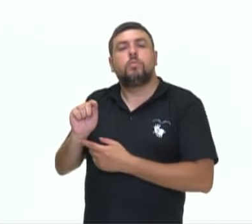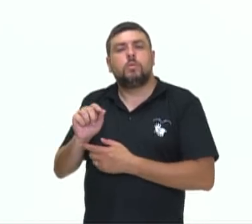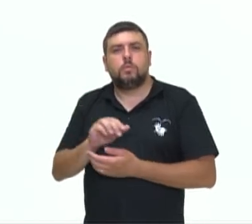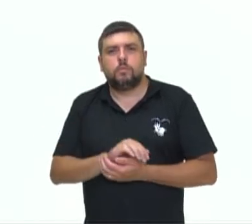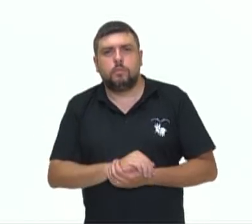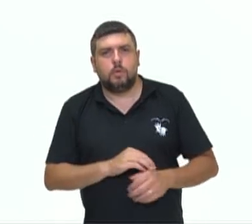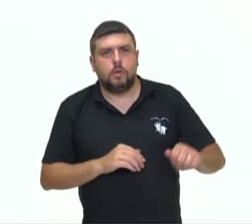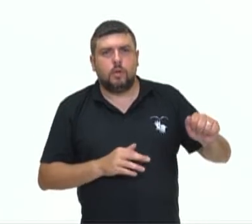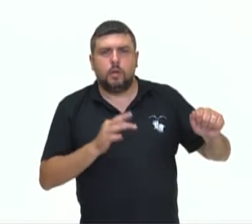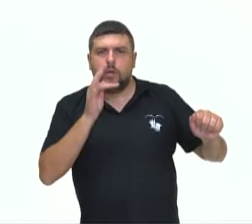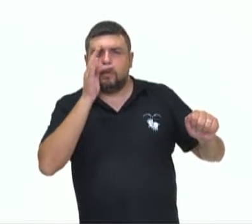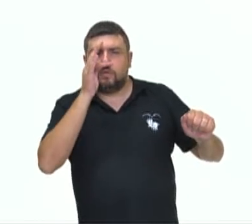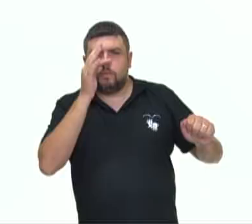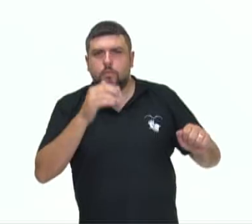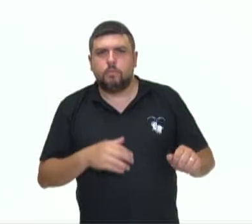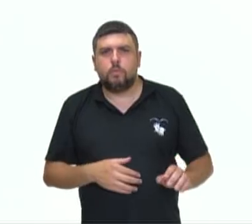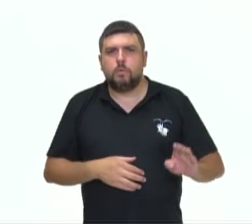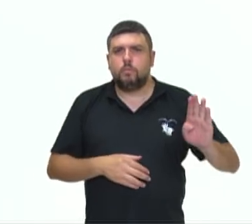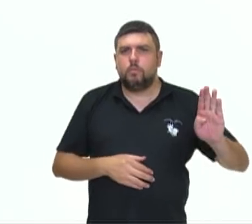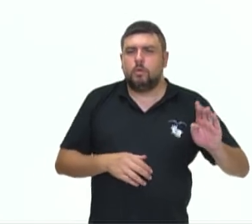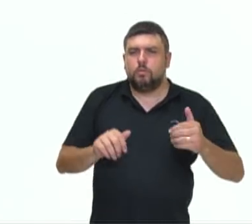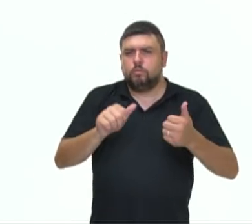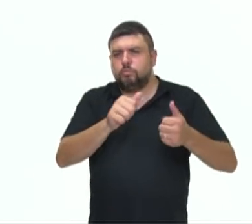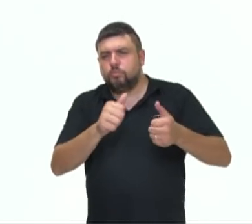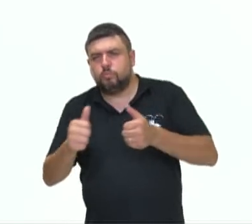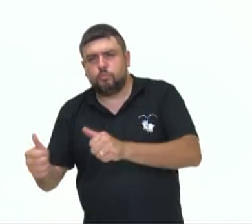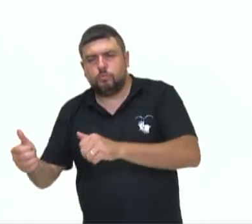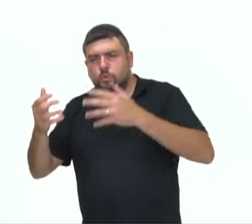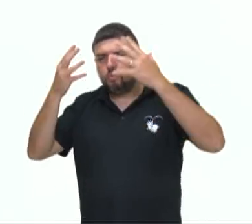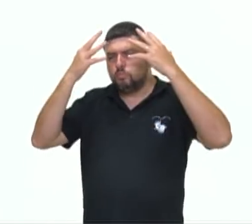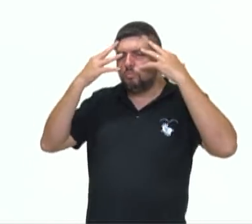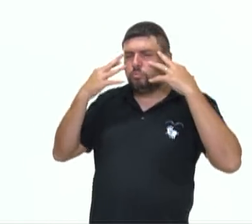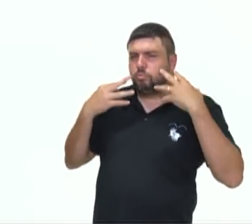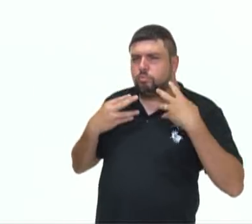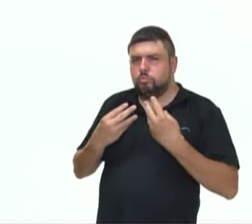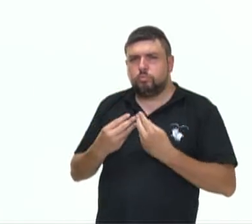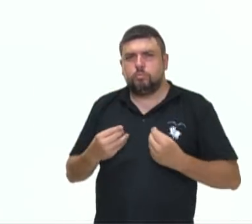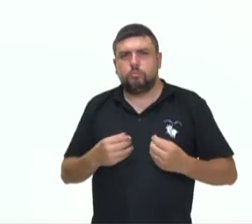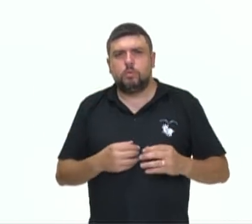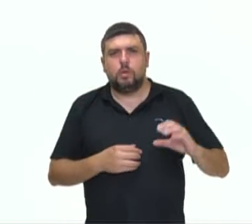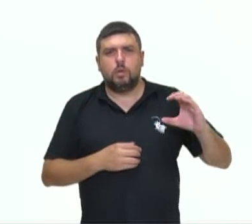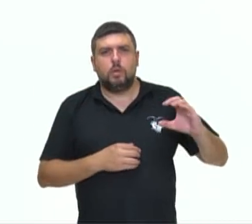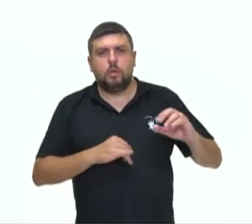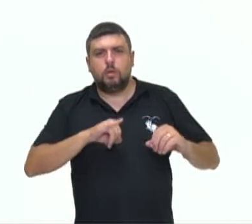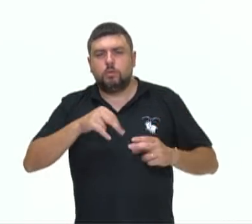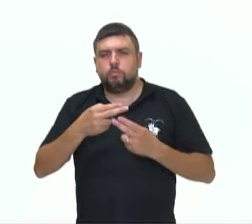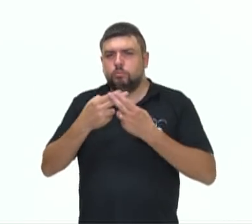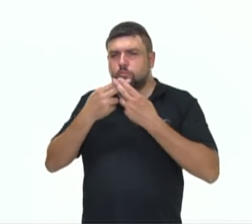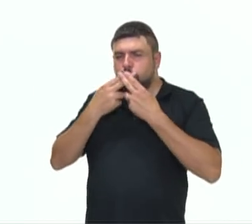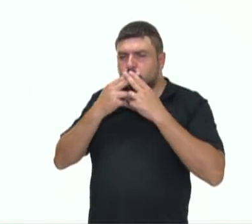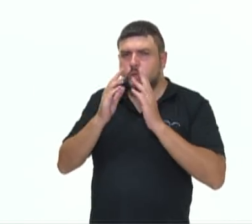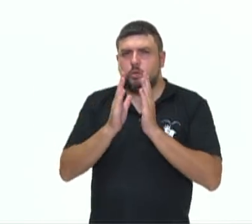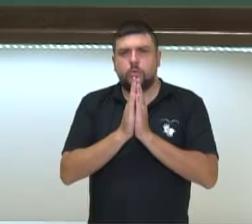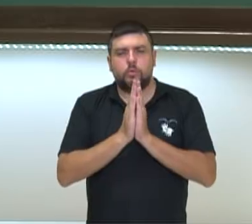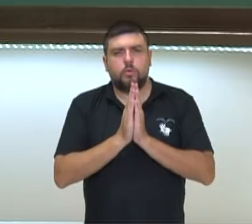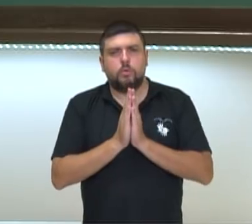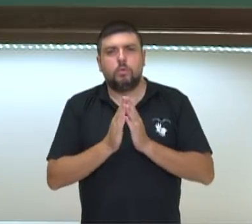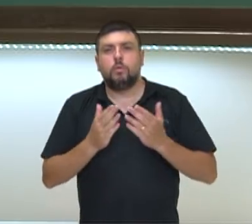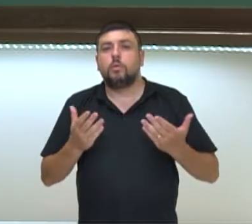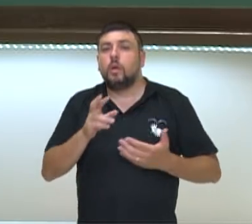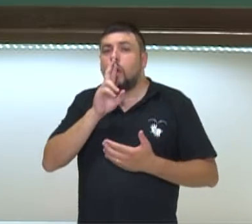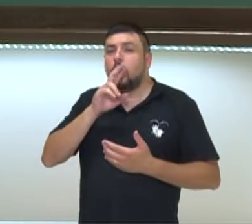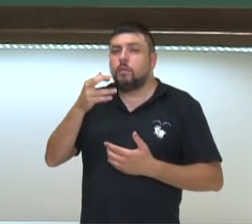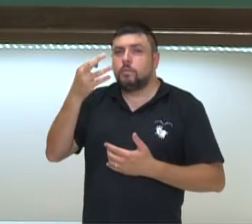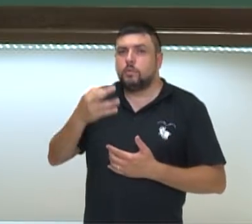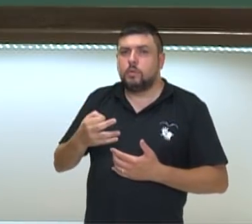ao mar. Letra B, batismo com banhos e ervas. Letra C, jejum e orações. Qual será a resposta correta?